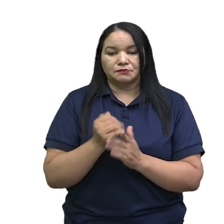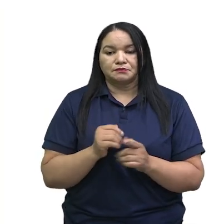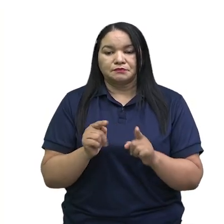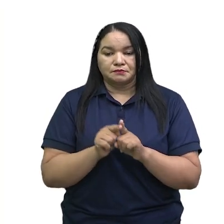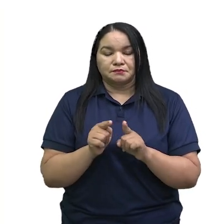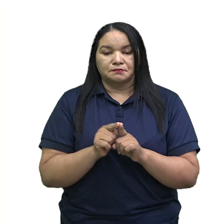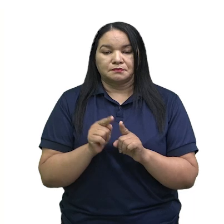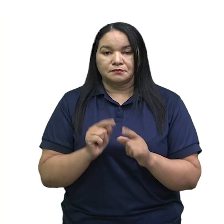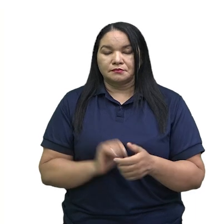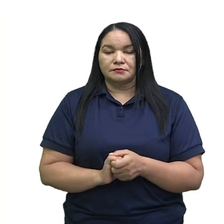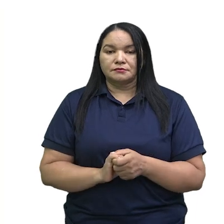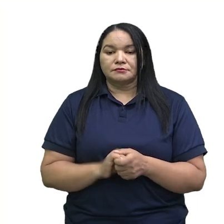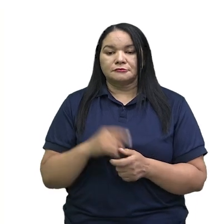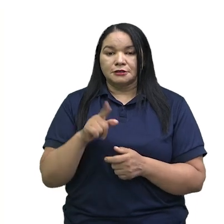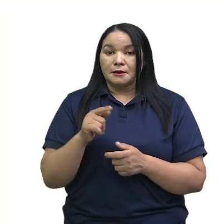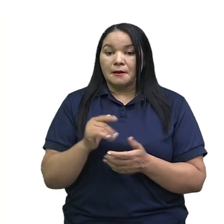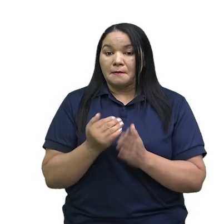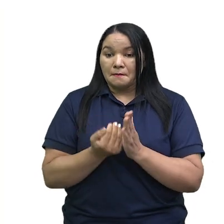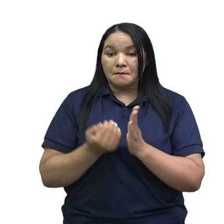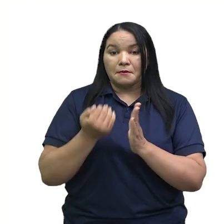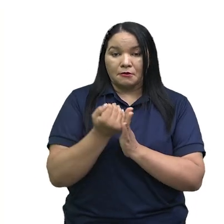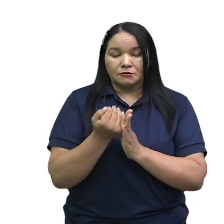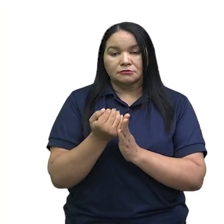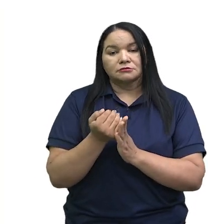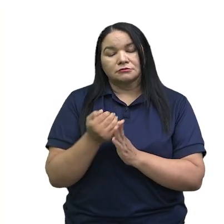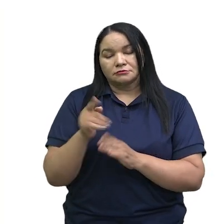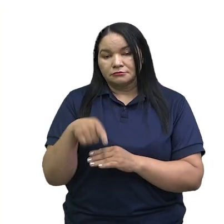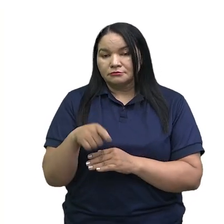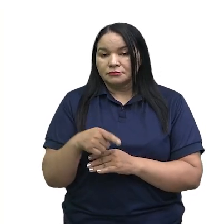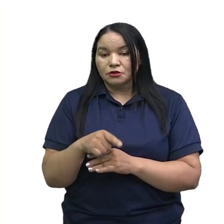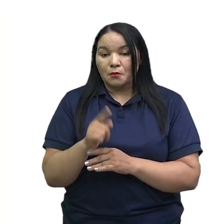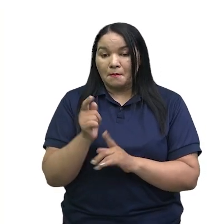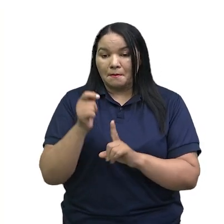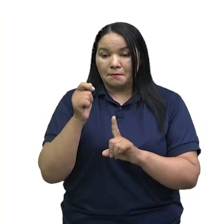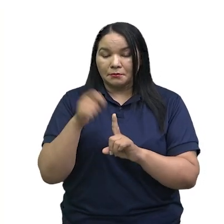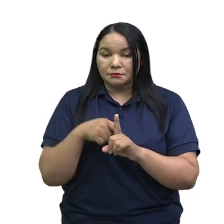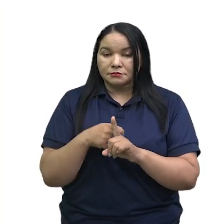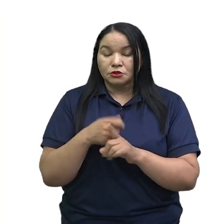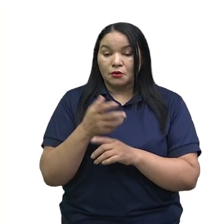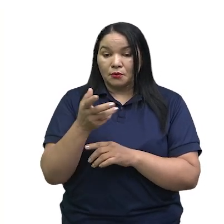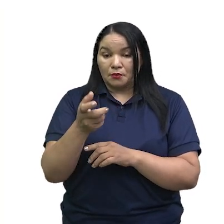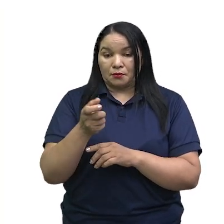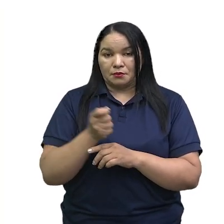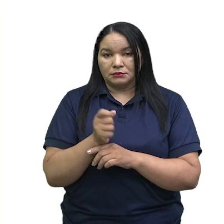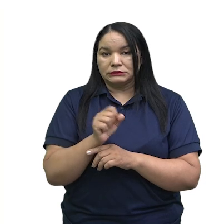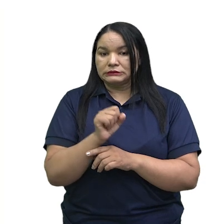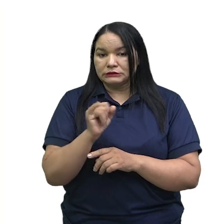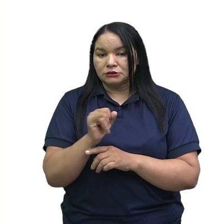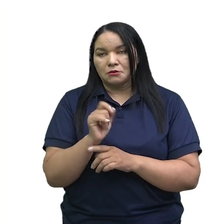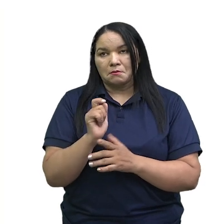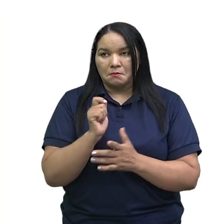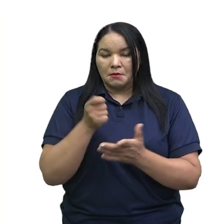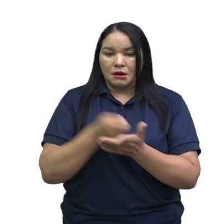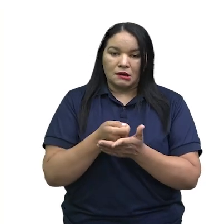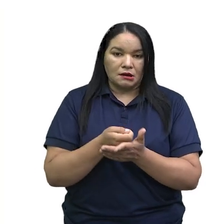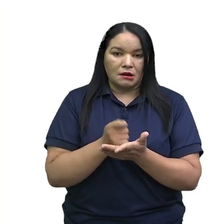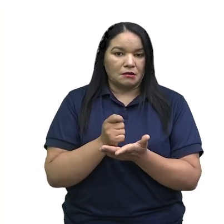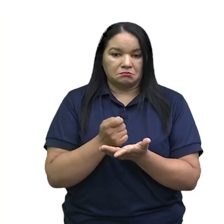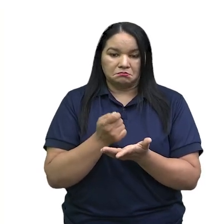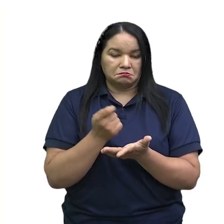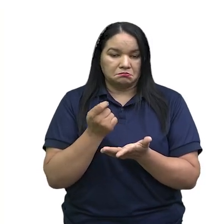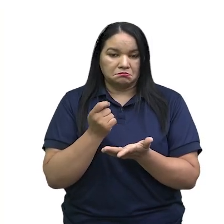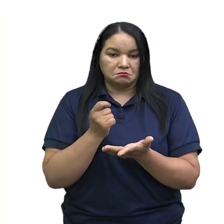é um rendimento maior, é uma cobrança maior que você vai ter quando você tiver, por exemplo, que pagar uma